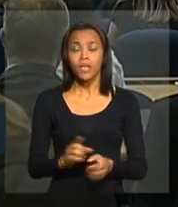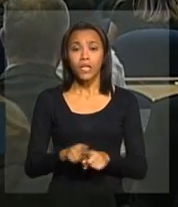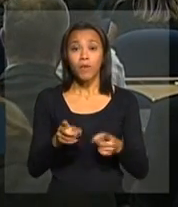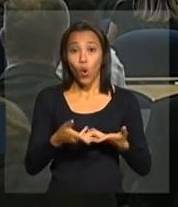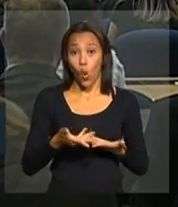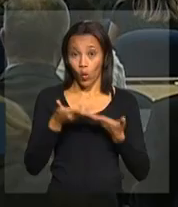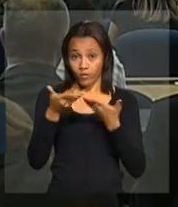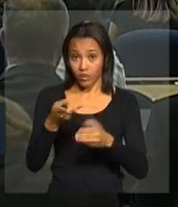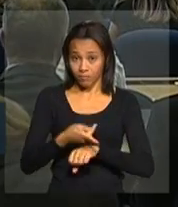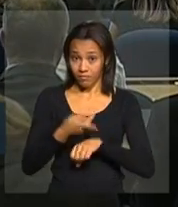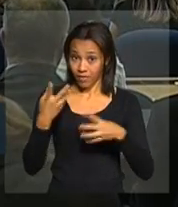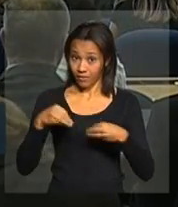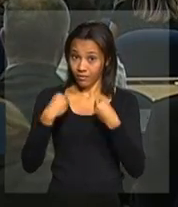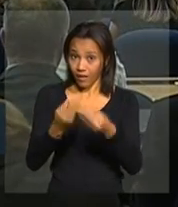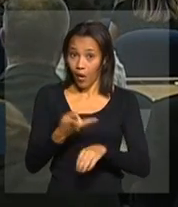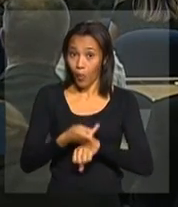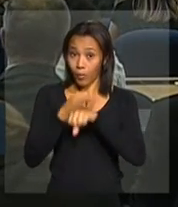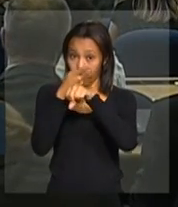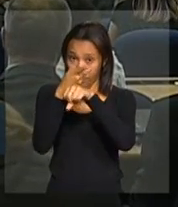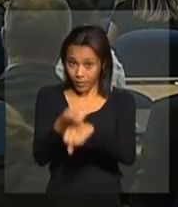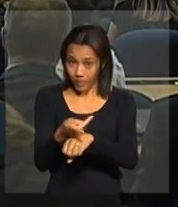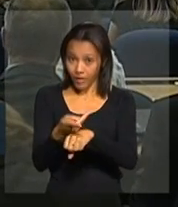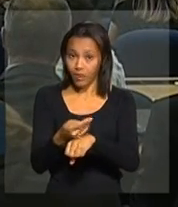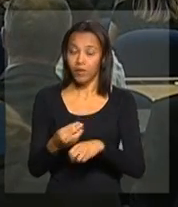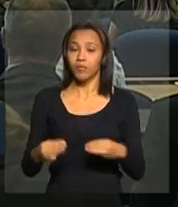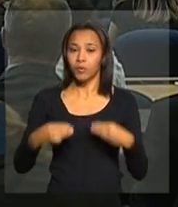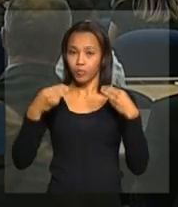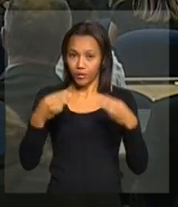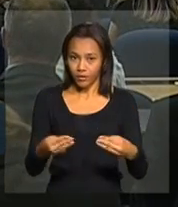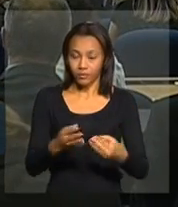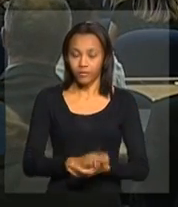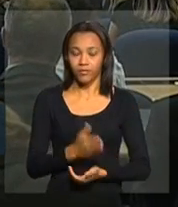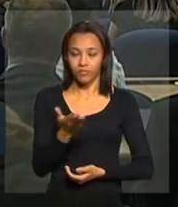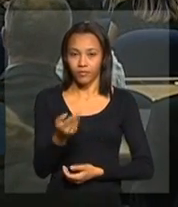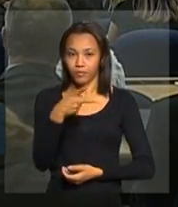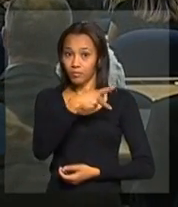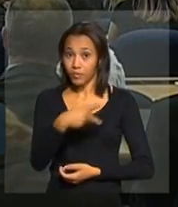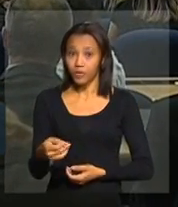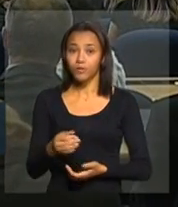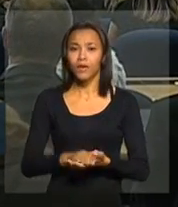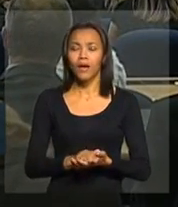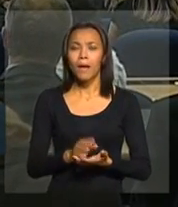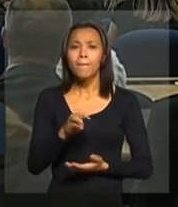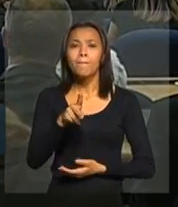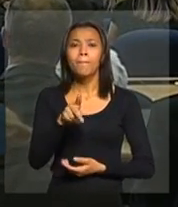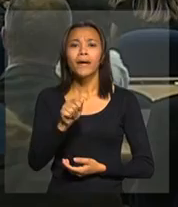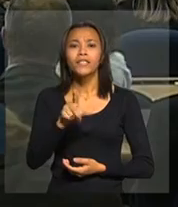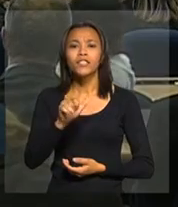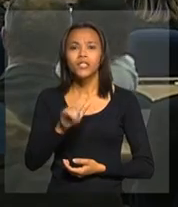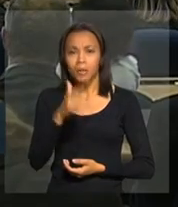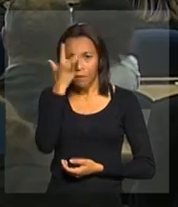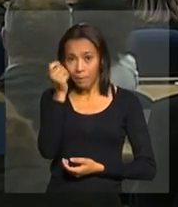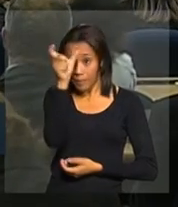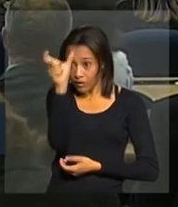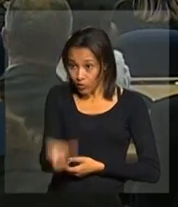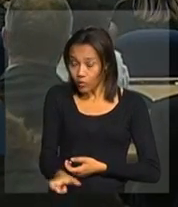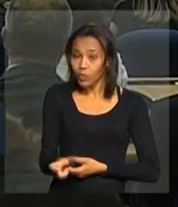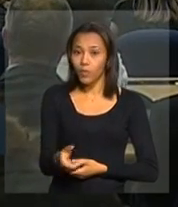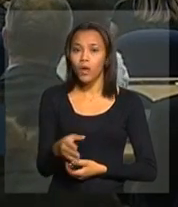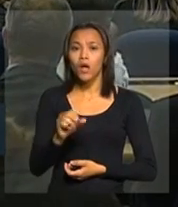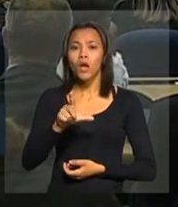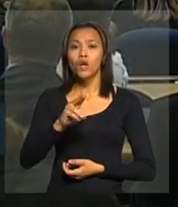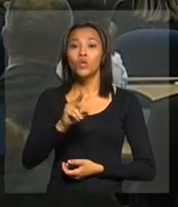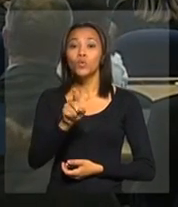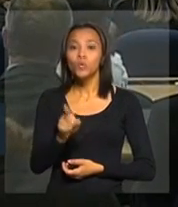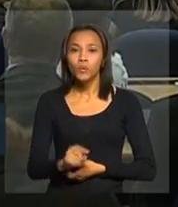Convidamos para receber o prêmio das mãos do senhor ministro de Estado da Saúde, Alexandre Padilha, na categoria Pessoa Física, o senhor